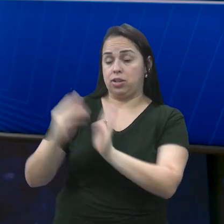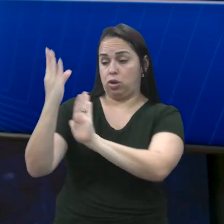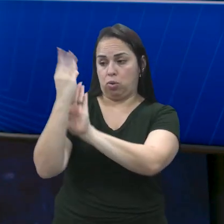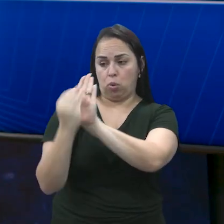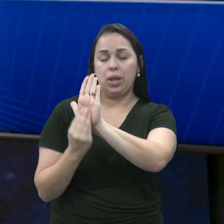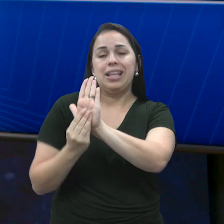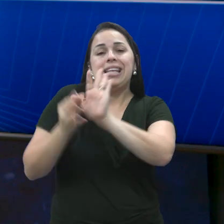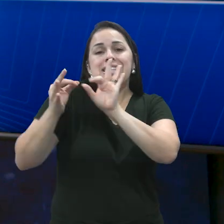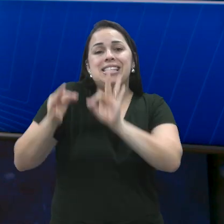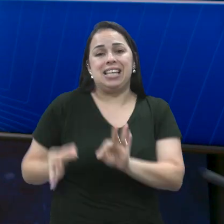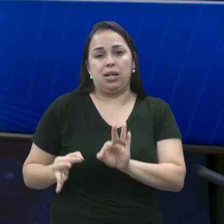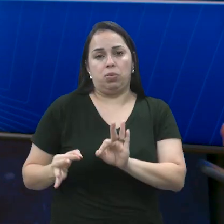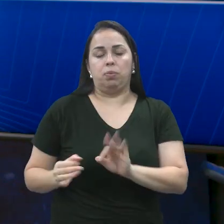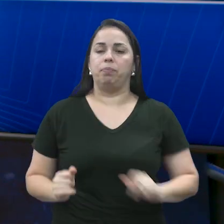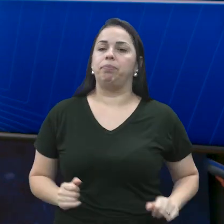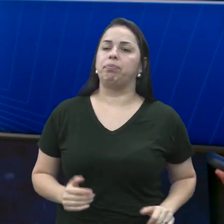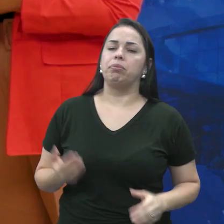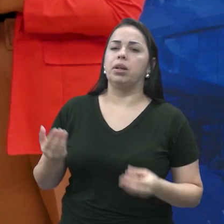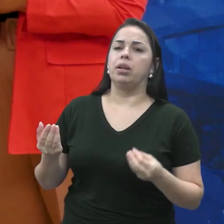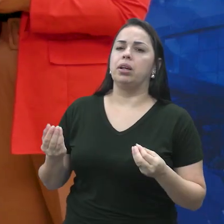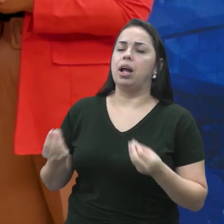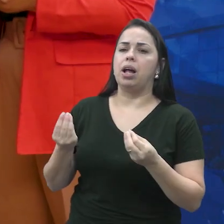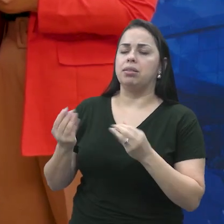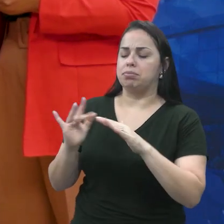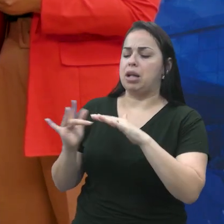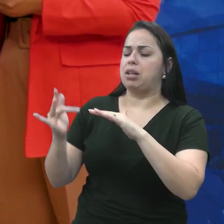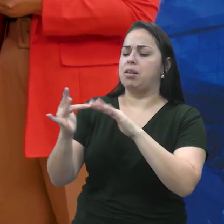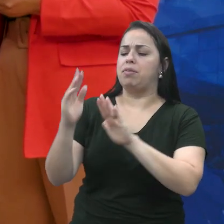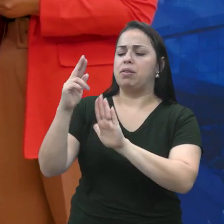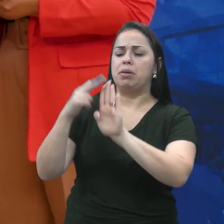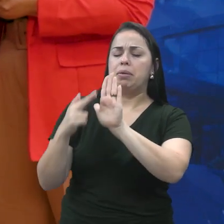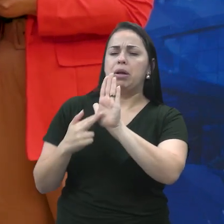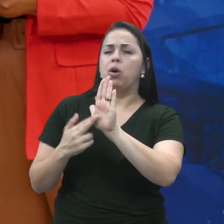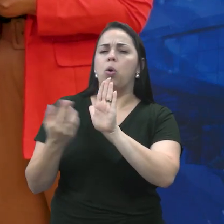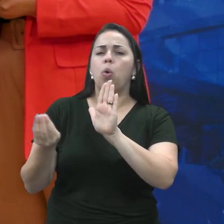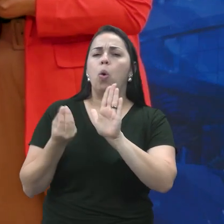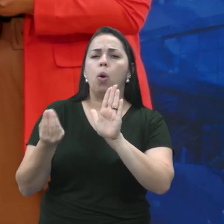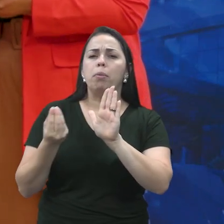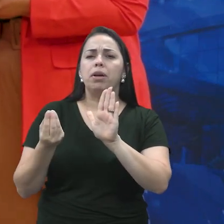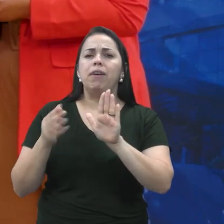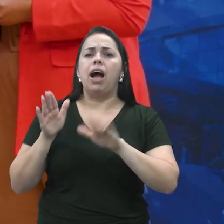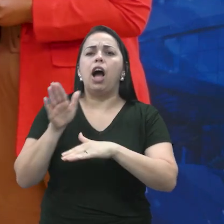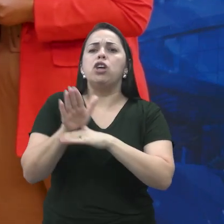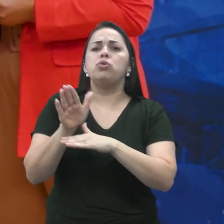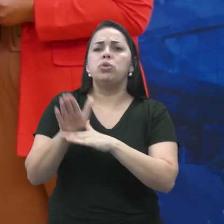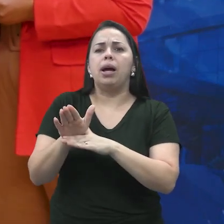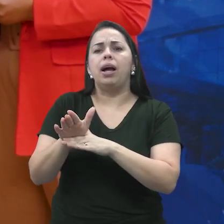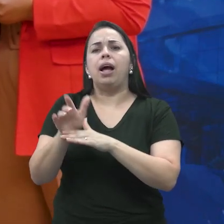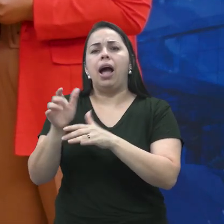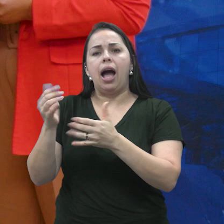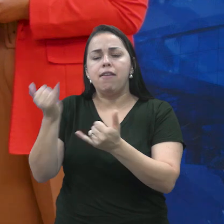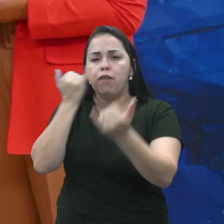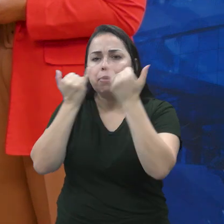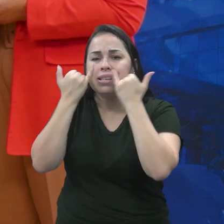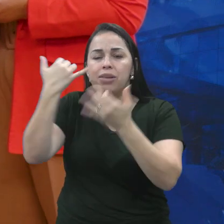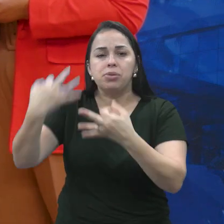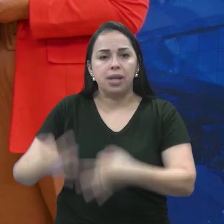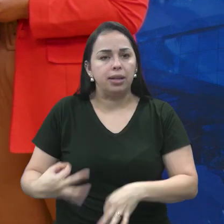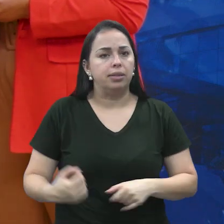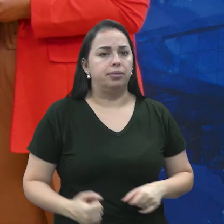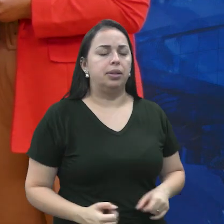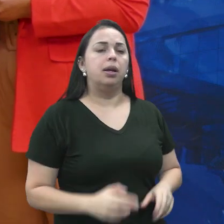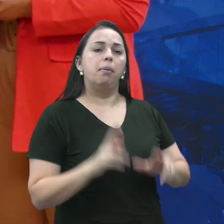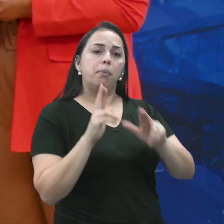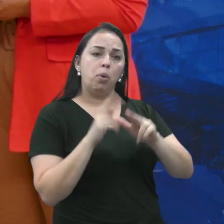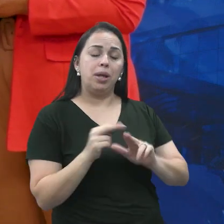outros usuários das redes. E como que a regulamentação vai ajudar a combater a desinformação e o discurso de ódio? A regulamentação,